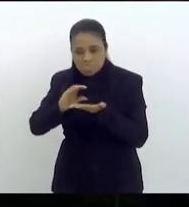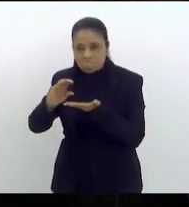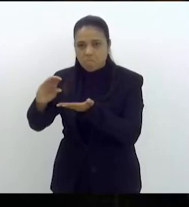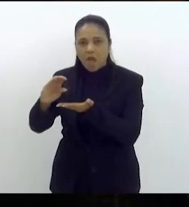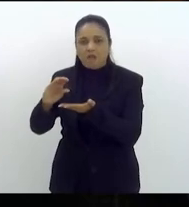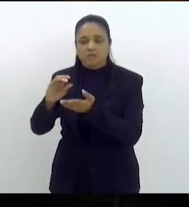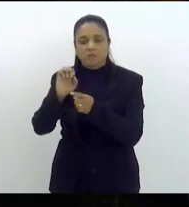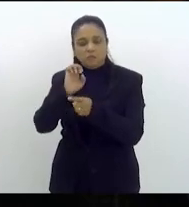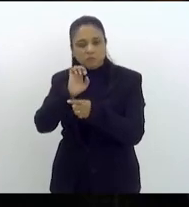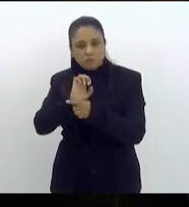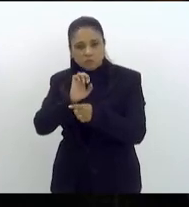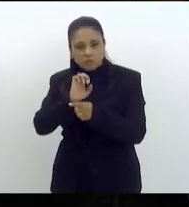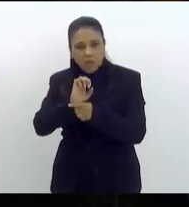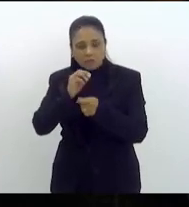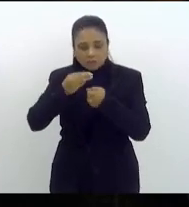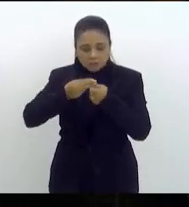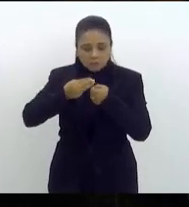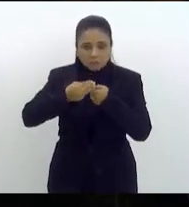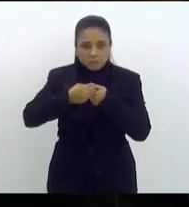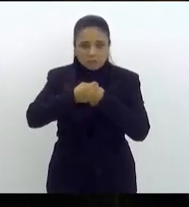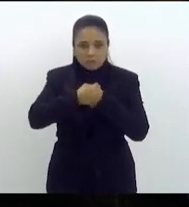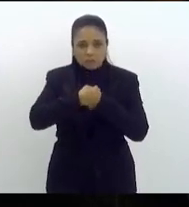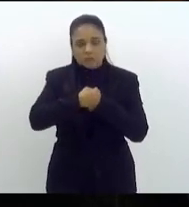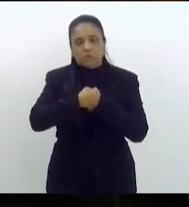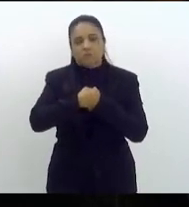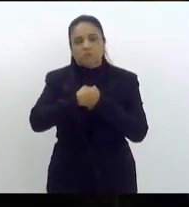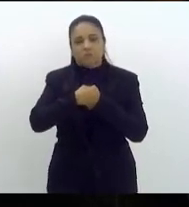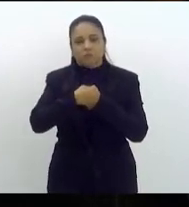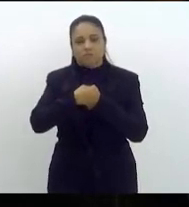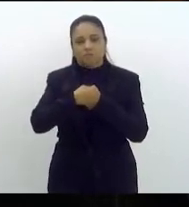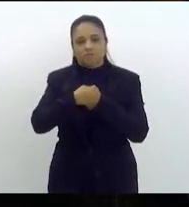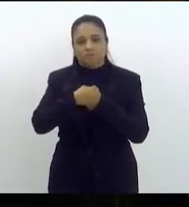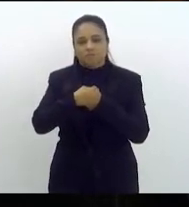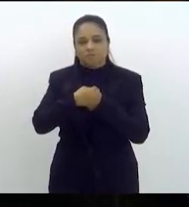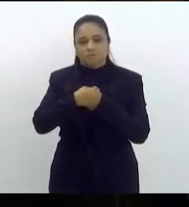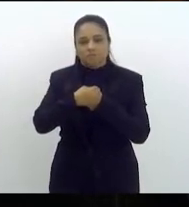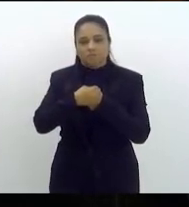e municípios das participações governamentais